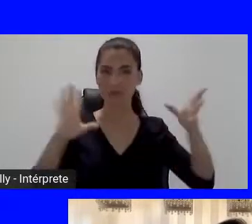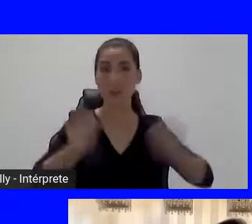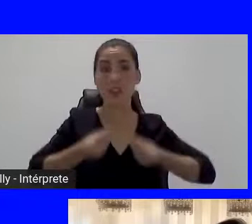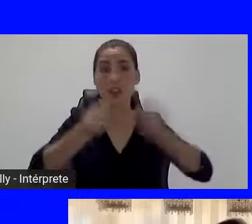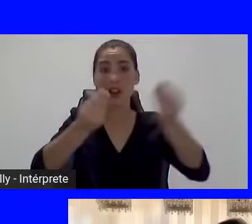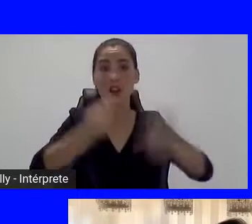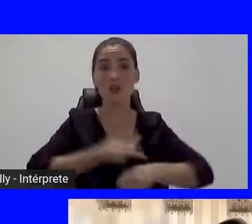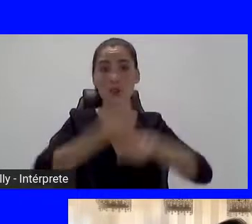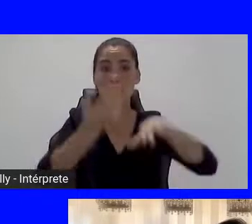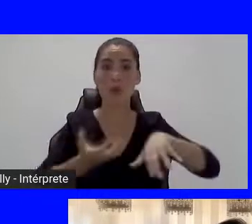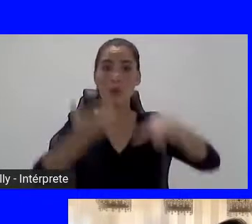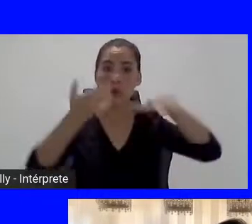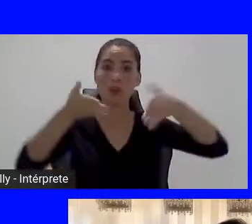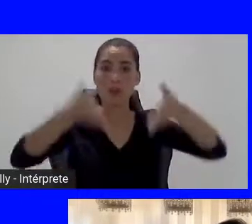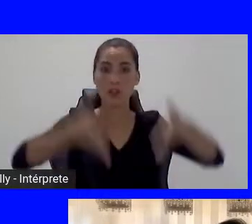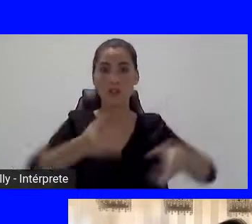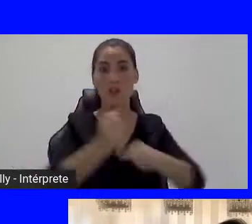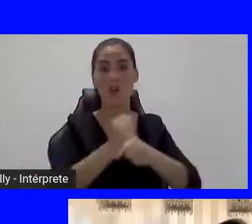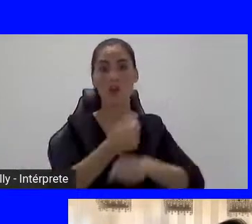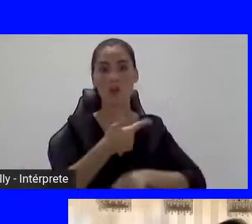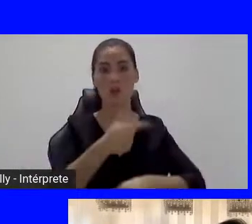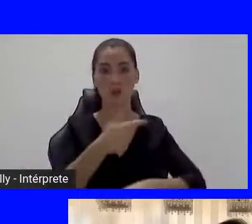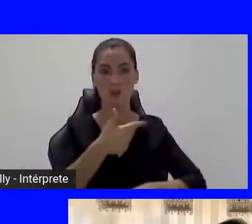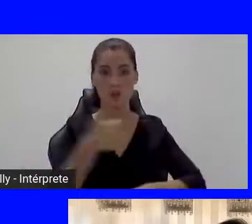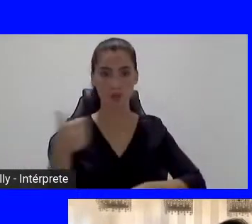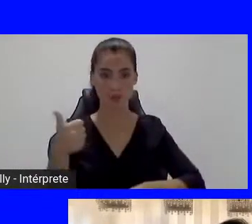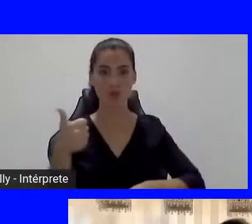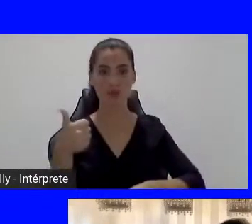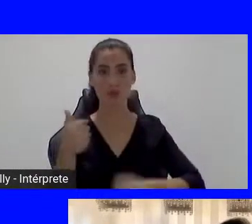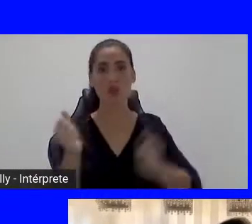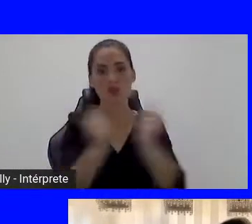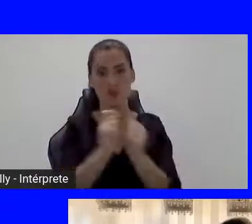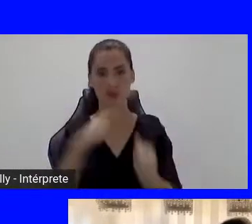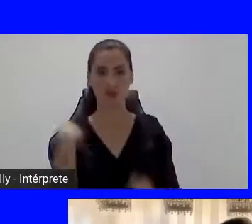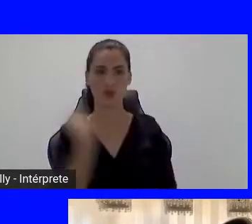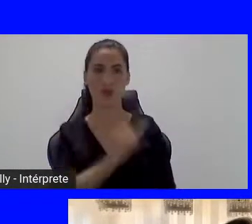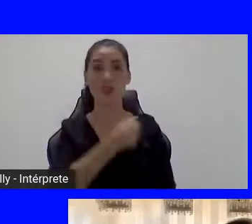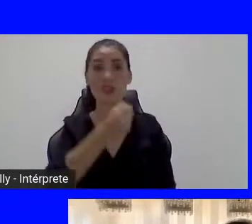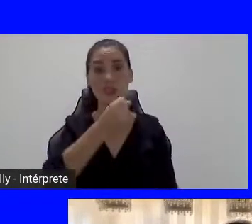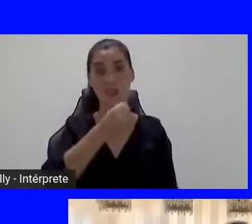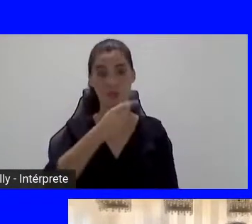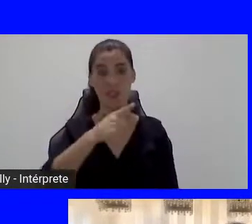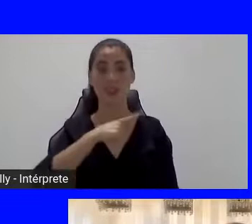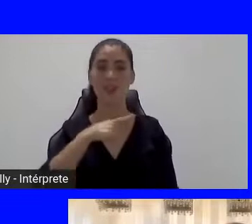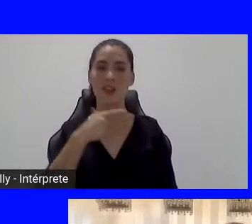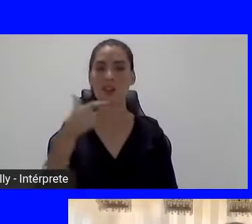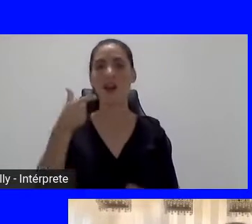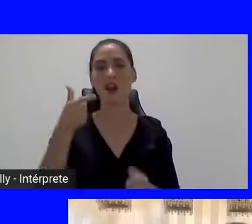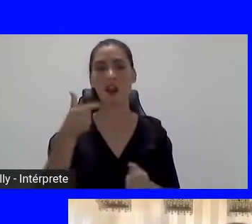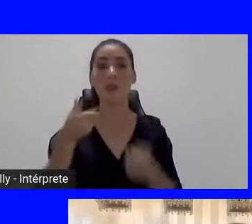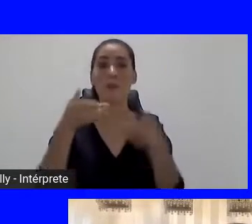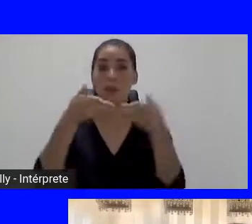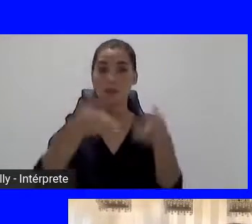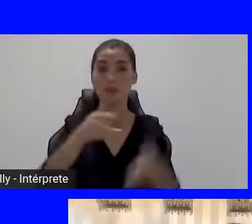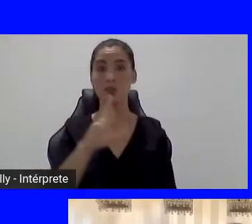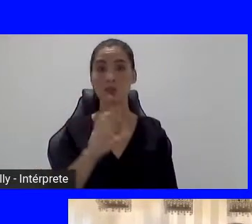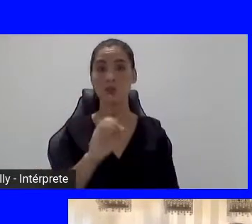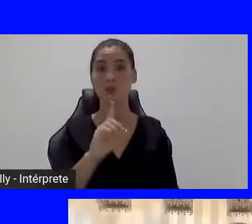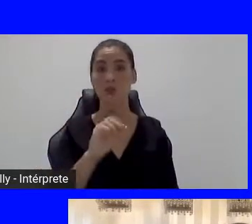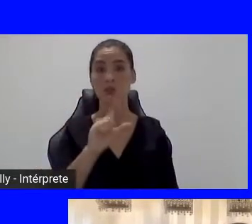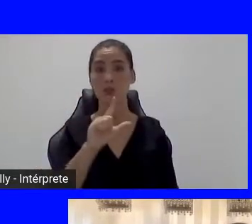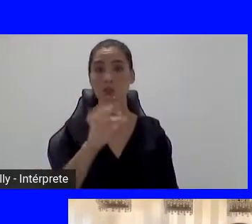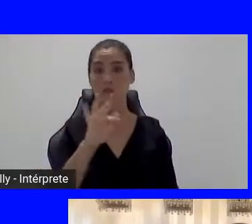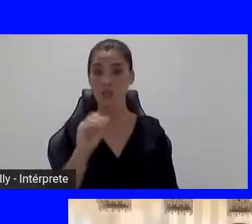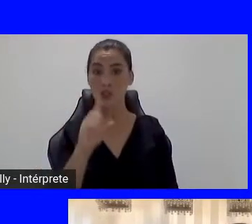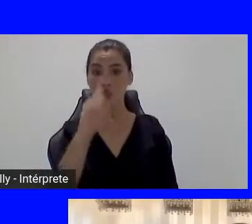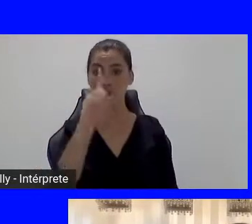Foco 2021. E para nos acompanhar nessa entrevista, eu tenho as participações de Rodolfo Lago, diretor do Congresso